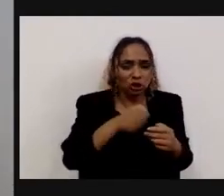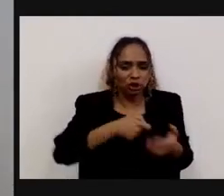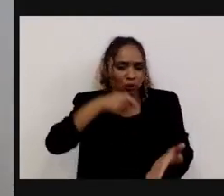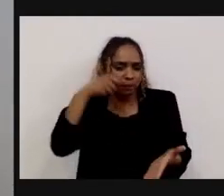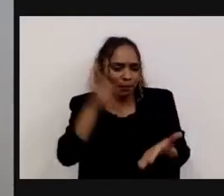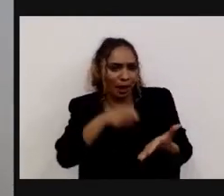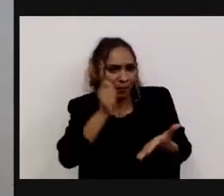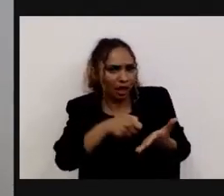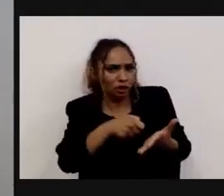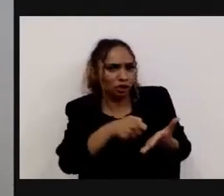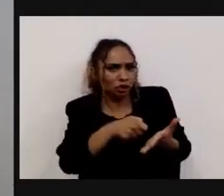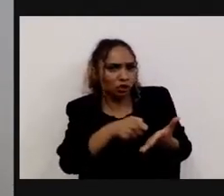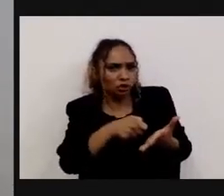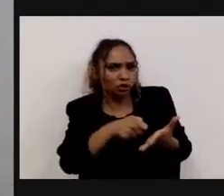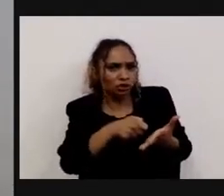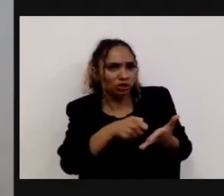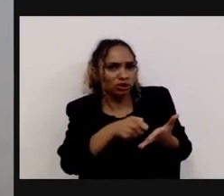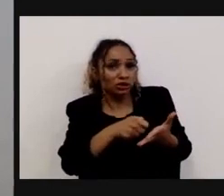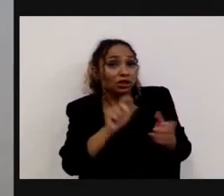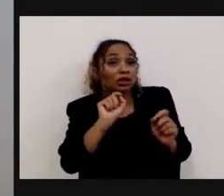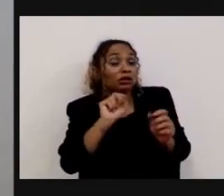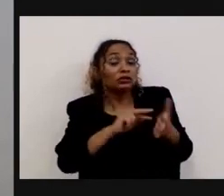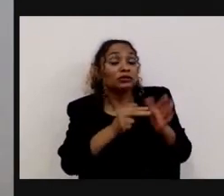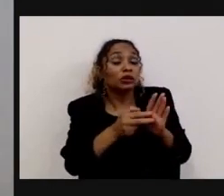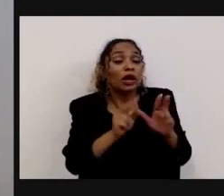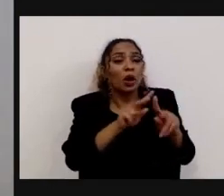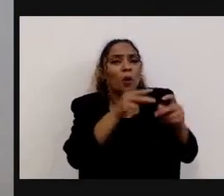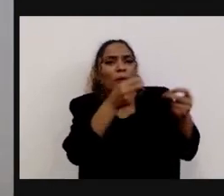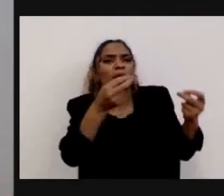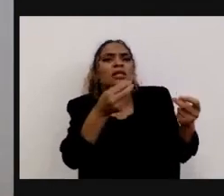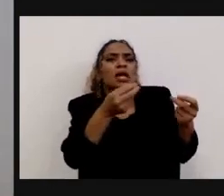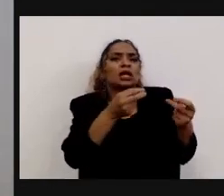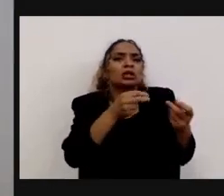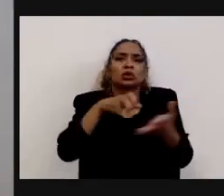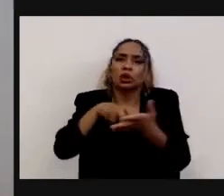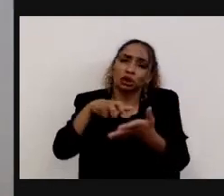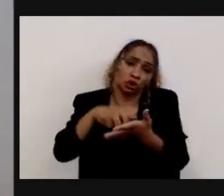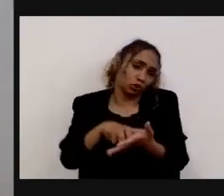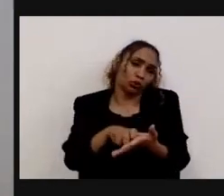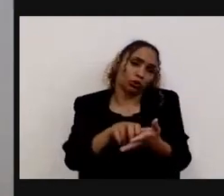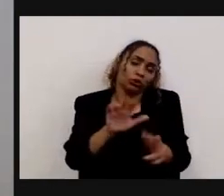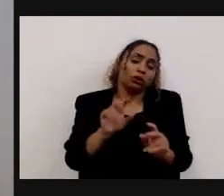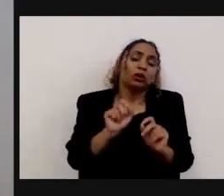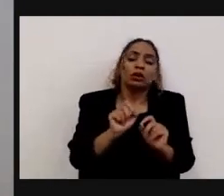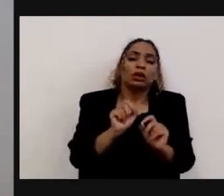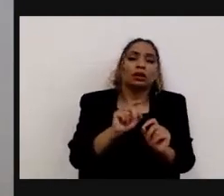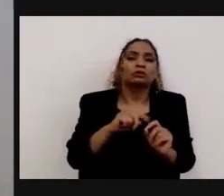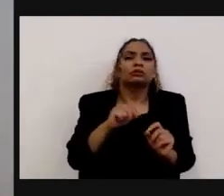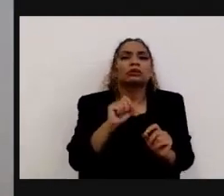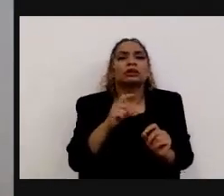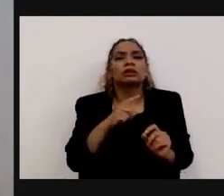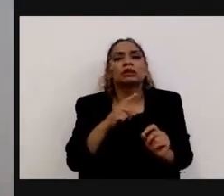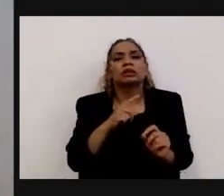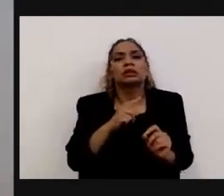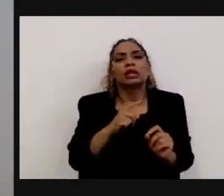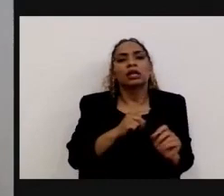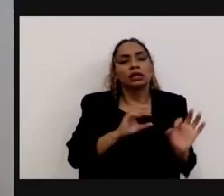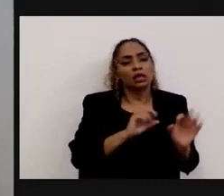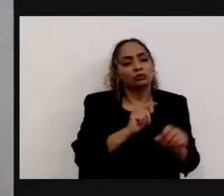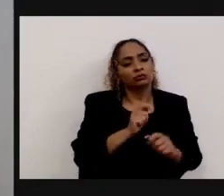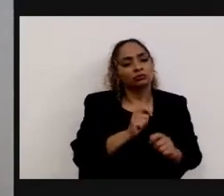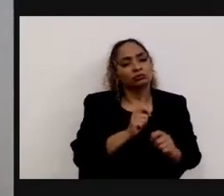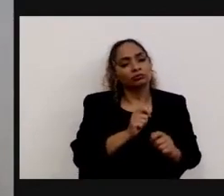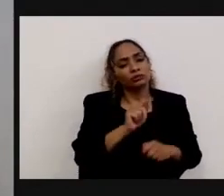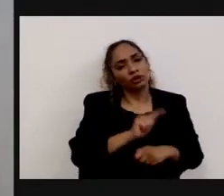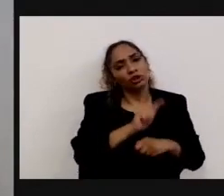que a motivação não tá relacionada a essas essas ações que a gente vê muito nas áreas de gestão de